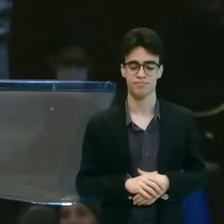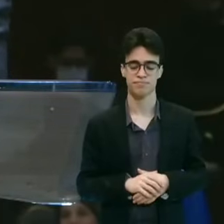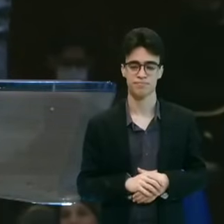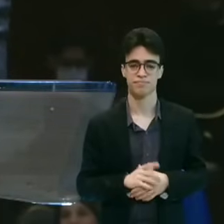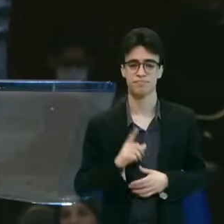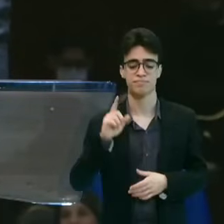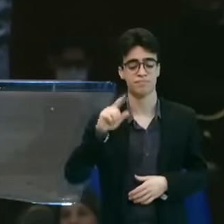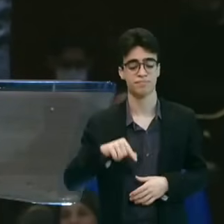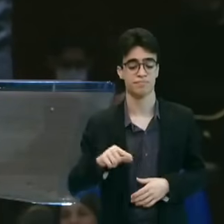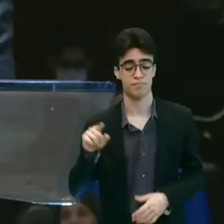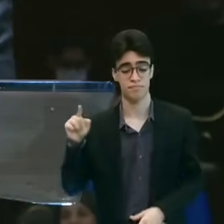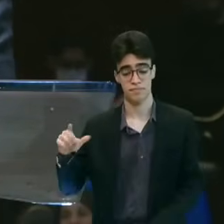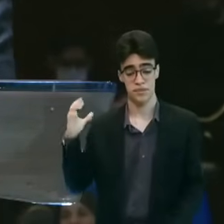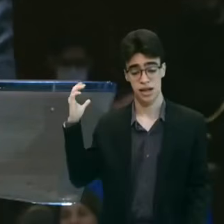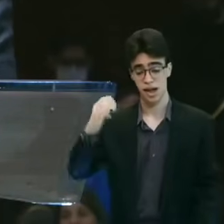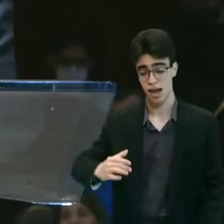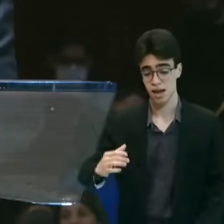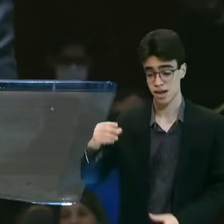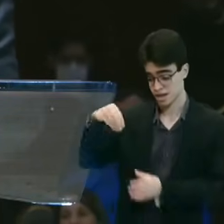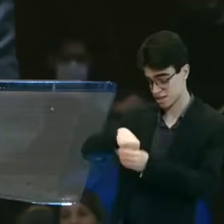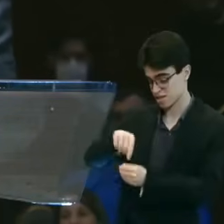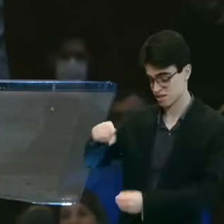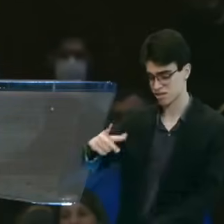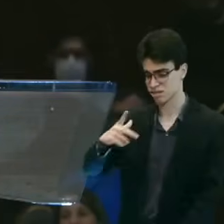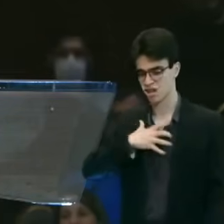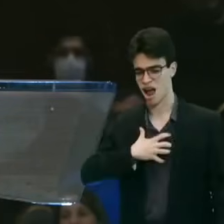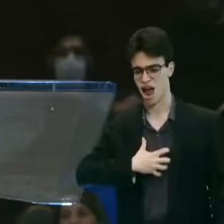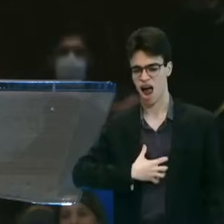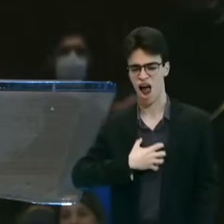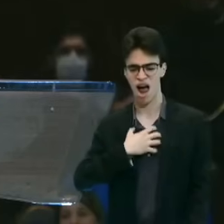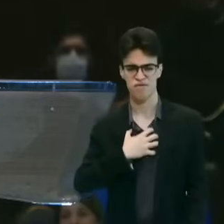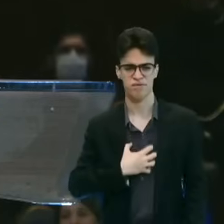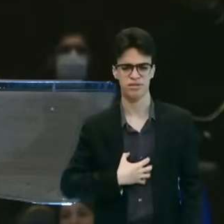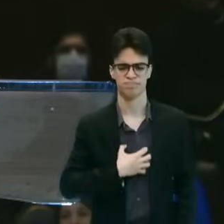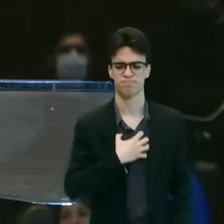Dentro do coração de Caim começou a nascer uma raiva mortal.